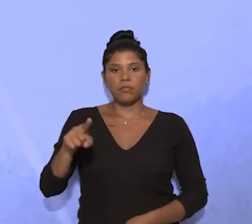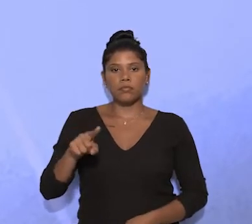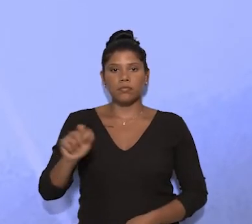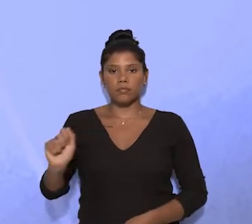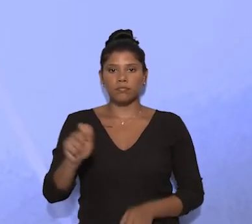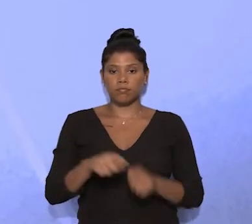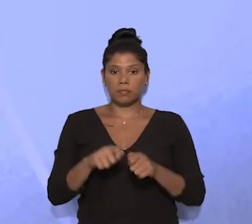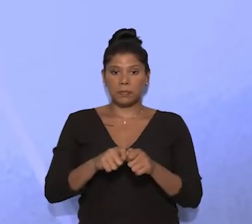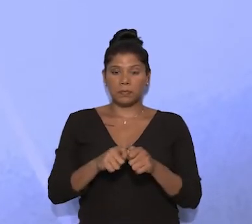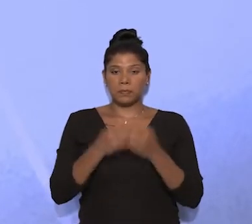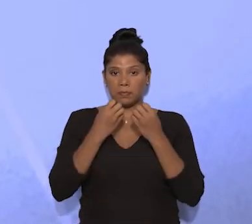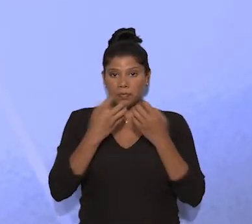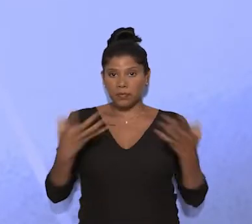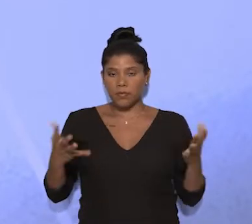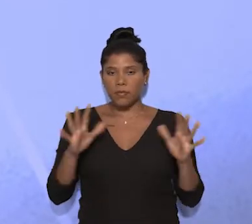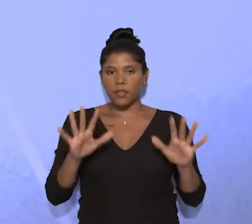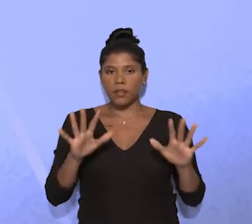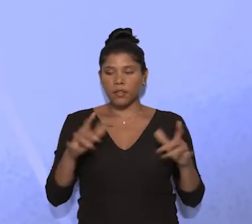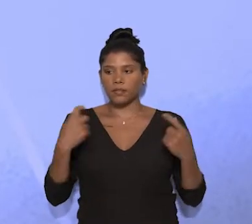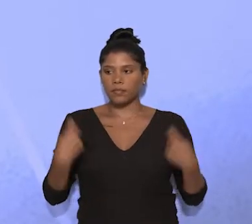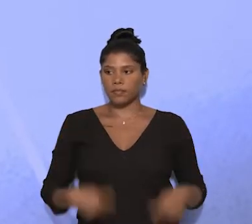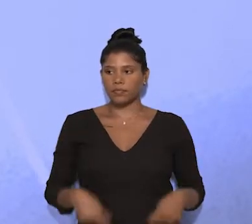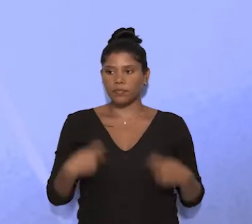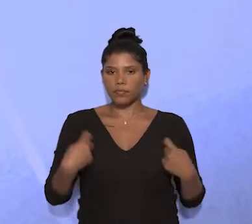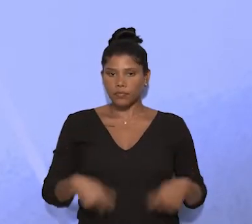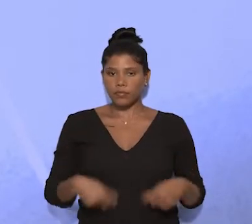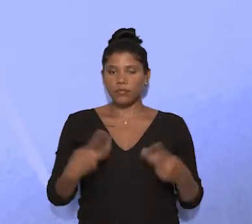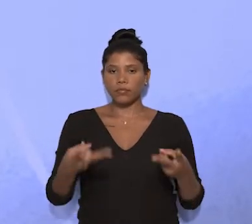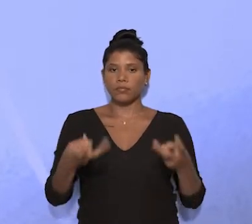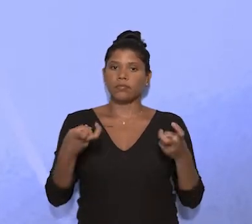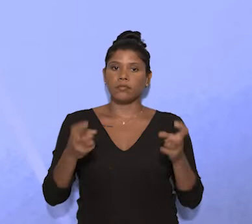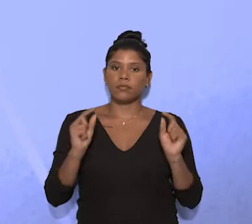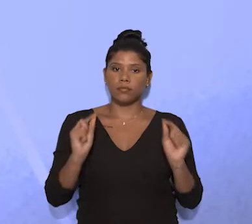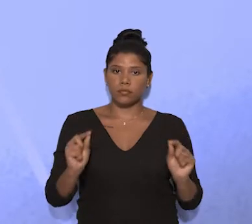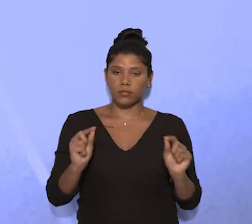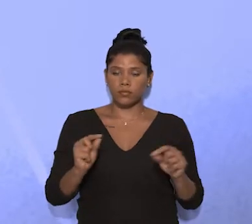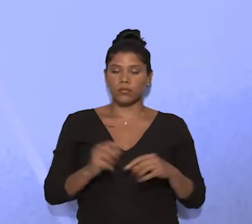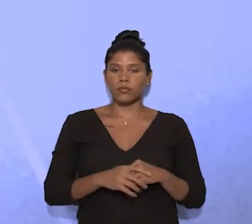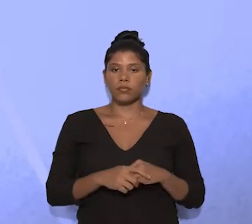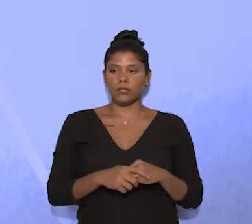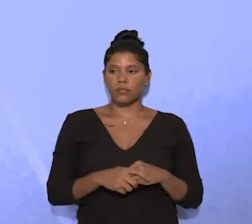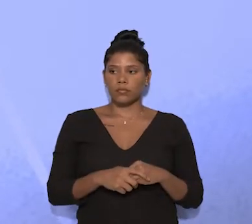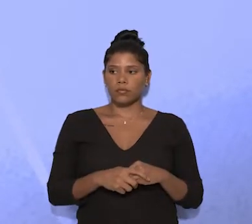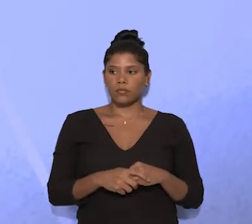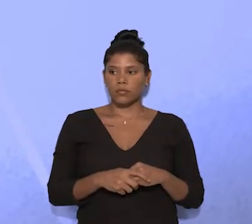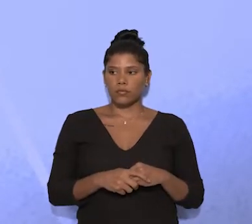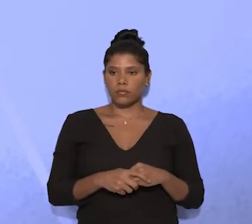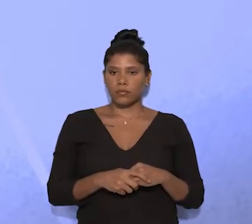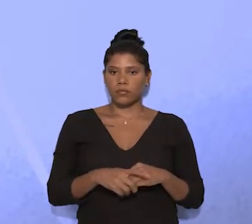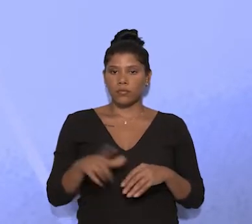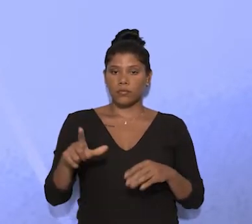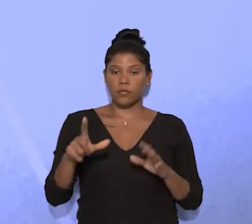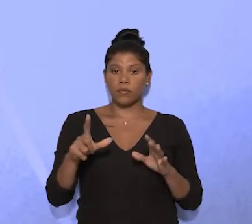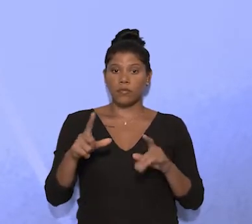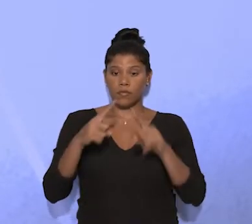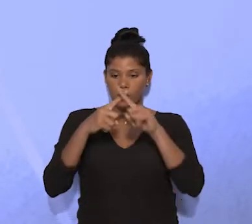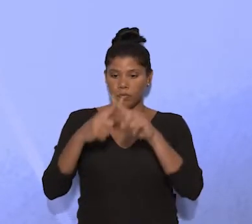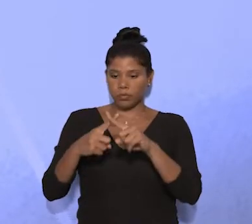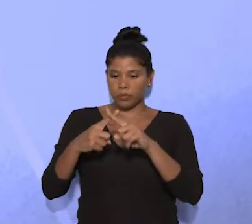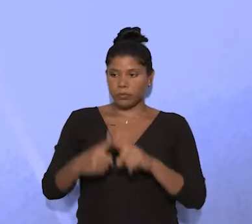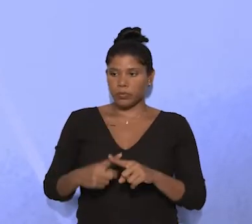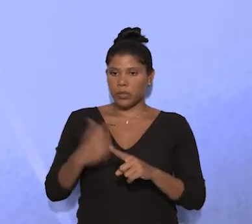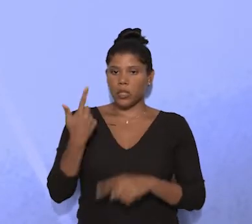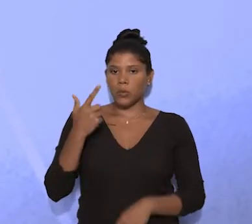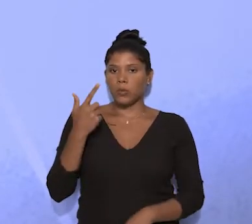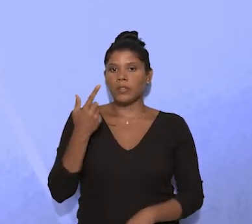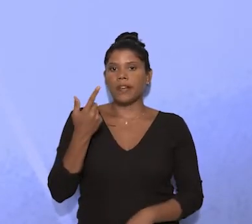aparecendo antes. Agora também tem que enxergar, com exceção do jogo contra o Strongest, ele nos outros jogos ele praticamente não teve espaço